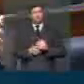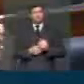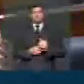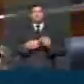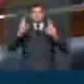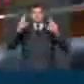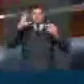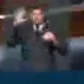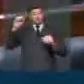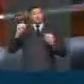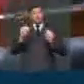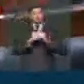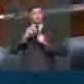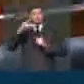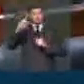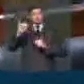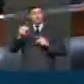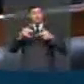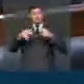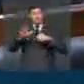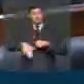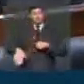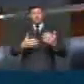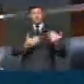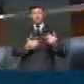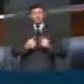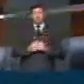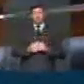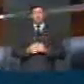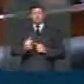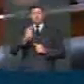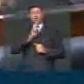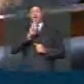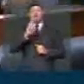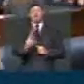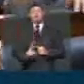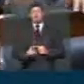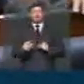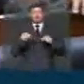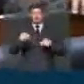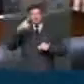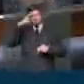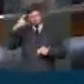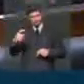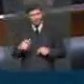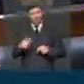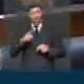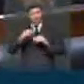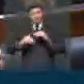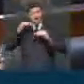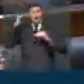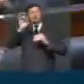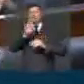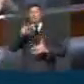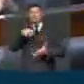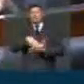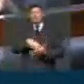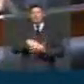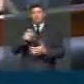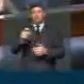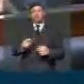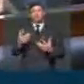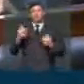na esperança, junto com a CPI da exploração sexual de criança e adolescente, que a resposta a esse crime vá além da resposta penal